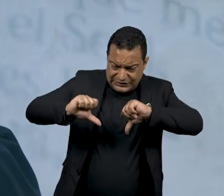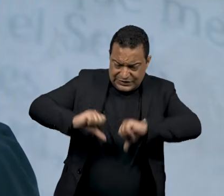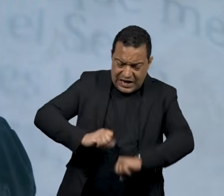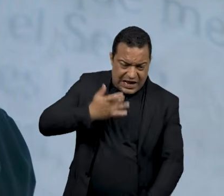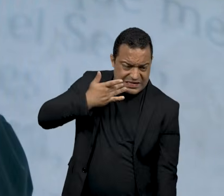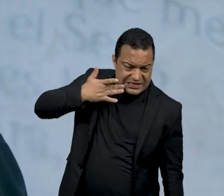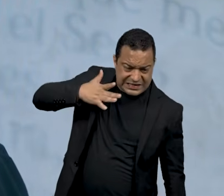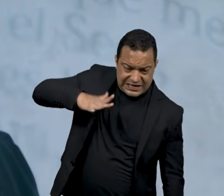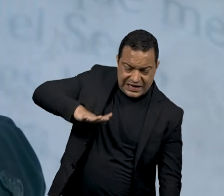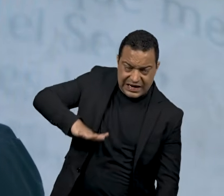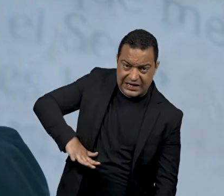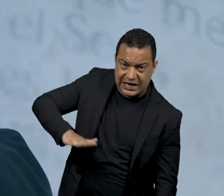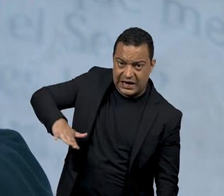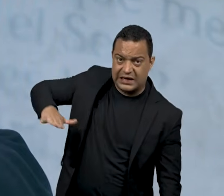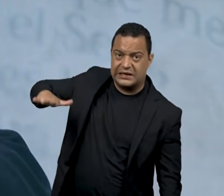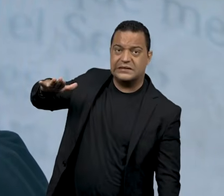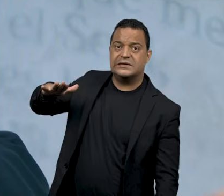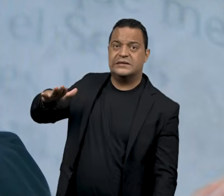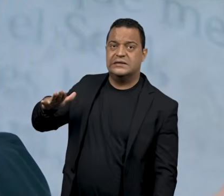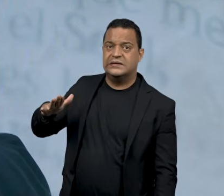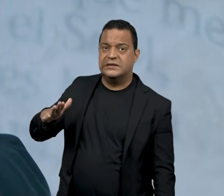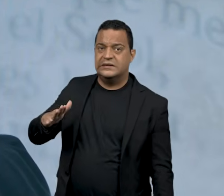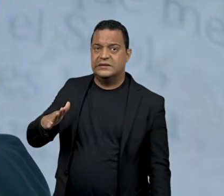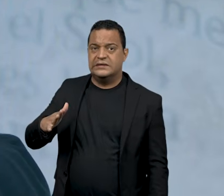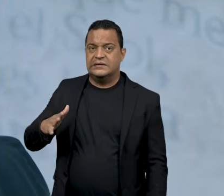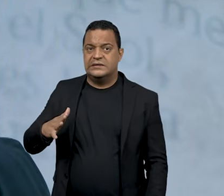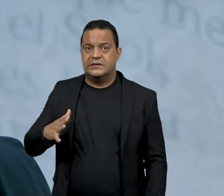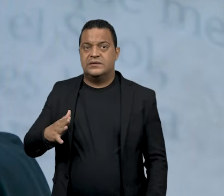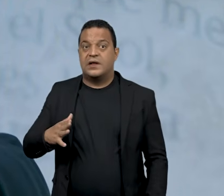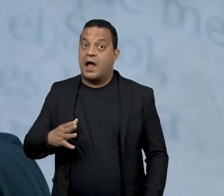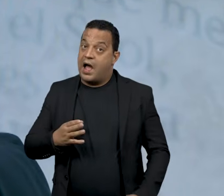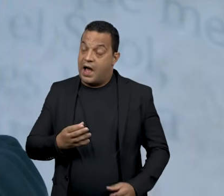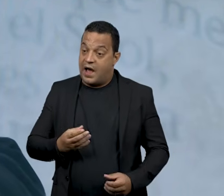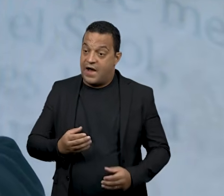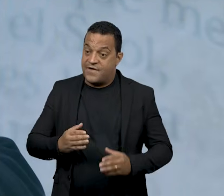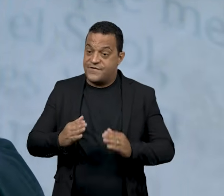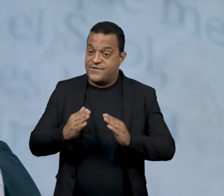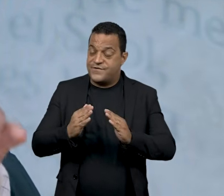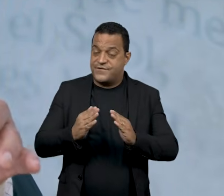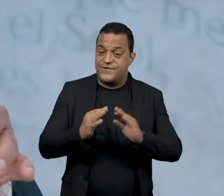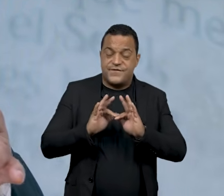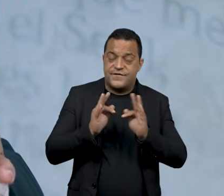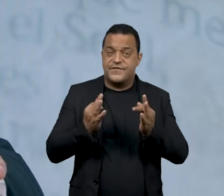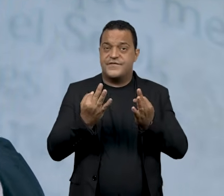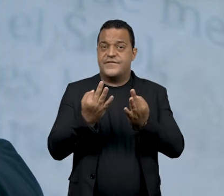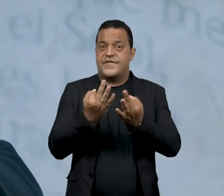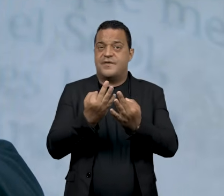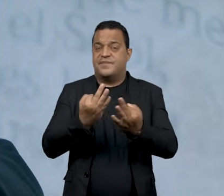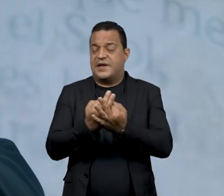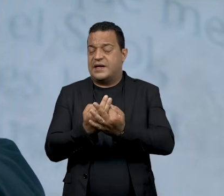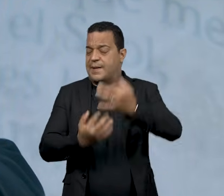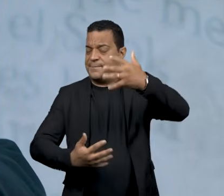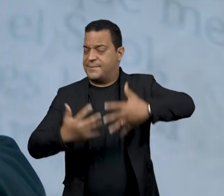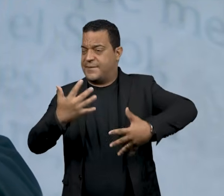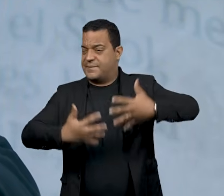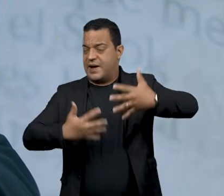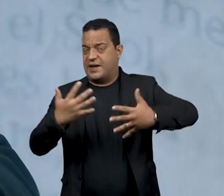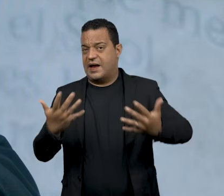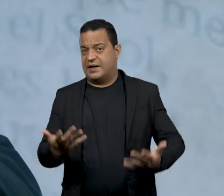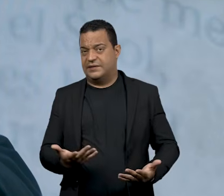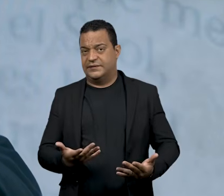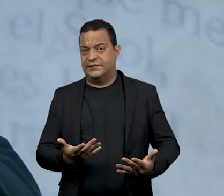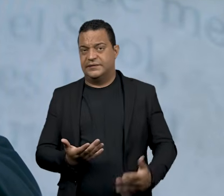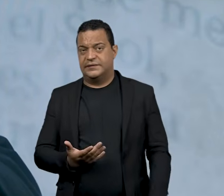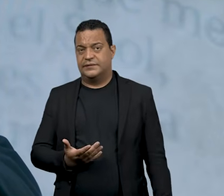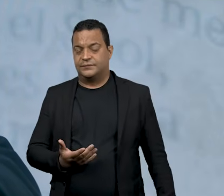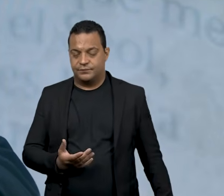não destrua as nossas finanças, não quebre o nosso equilíbrio financeiro. E o Senhor nos